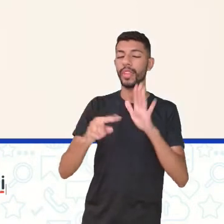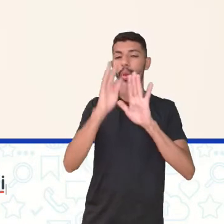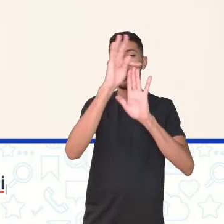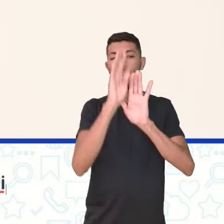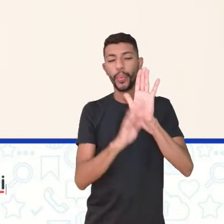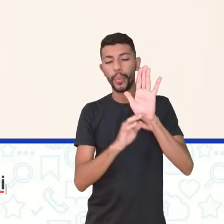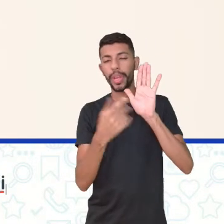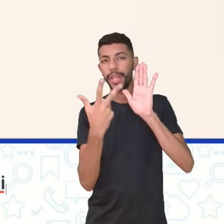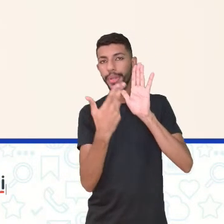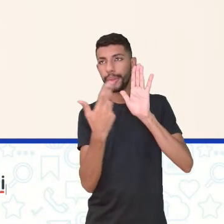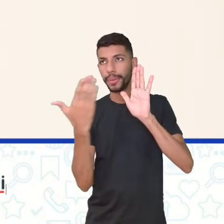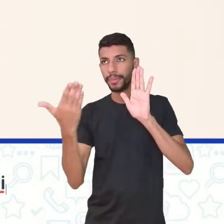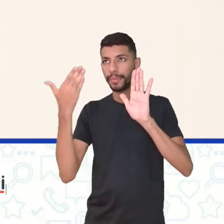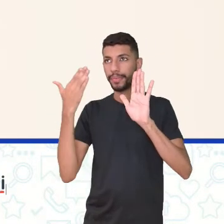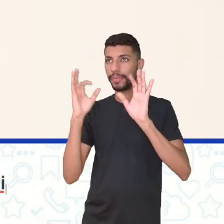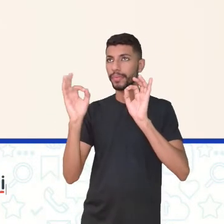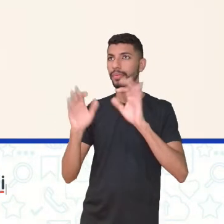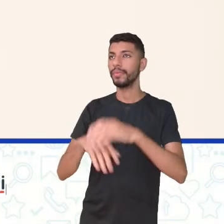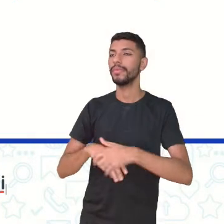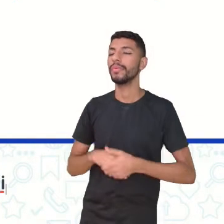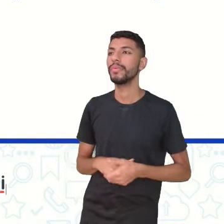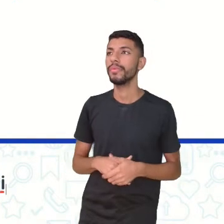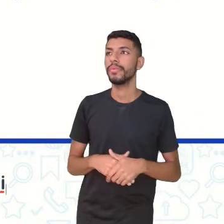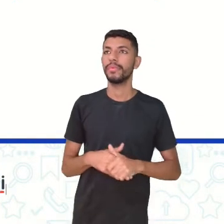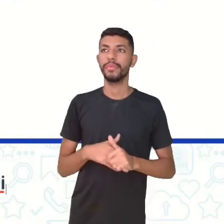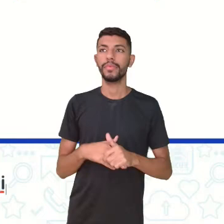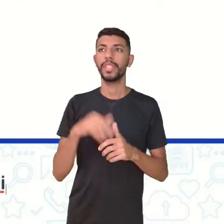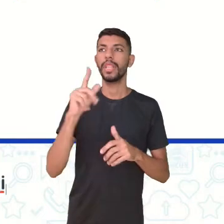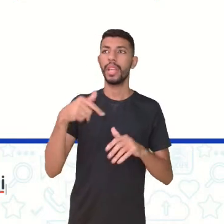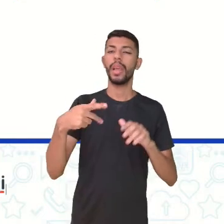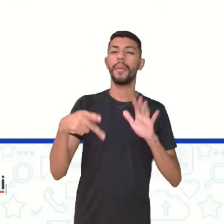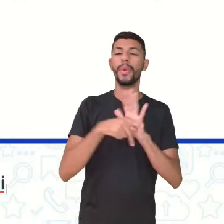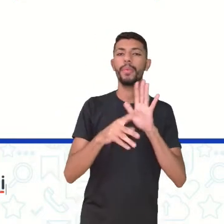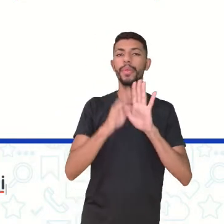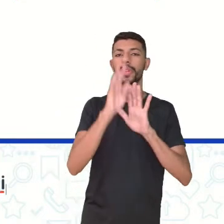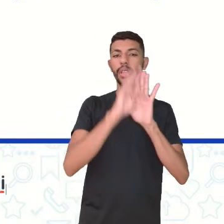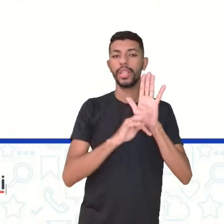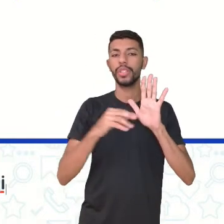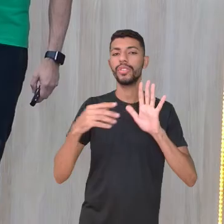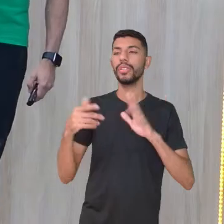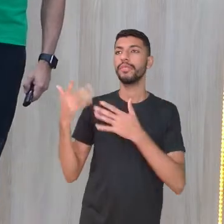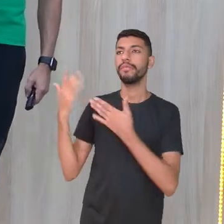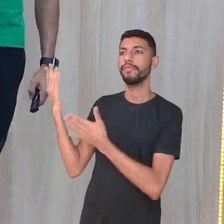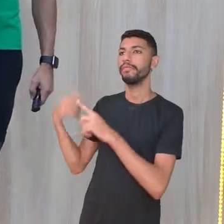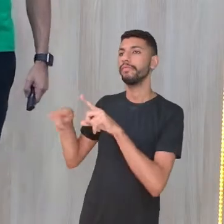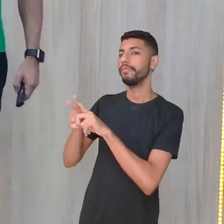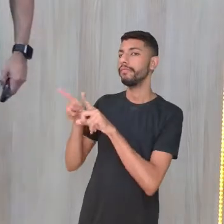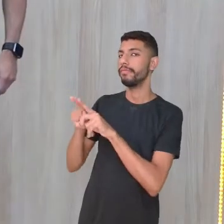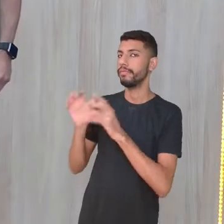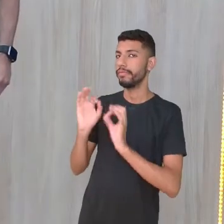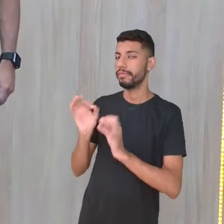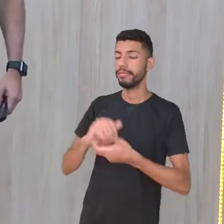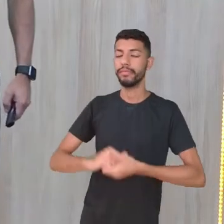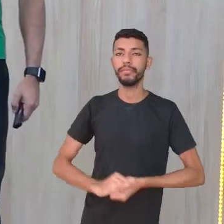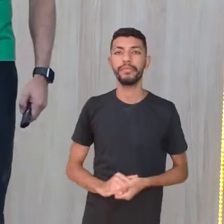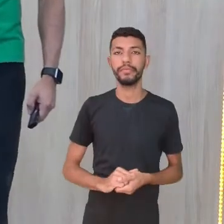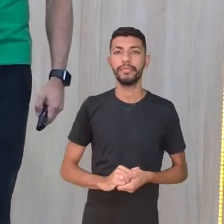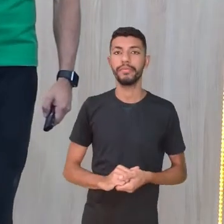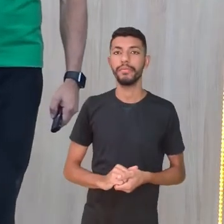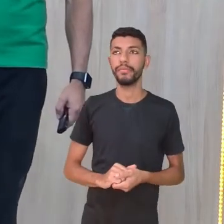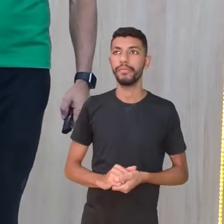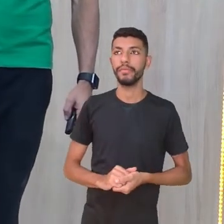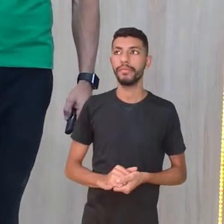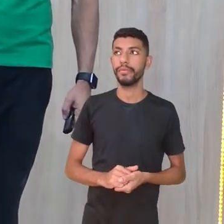textinho que está aqui, certo? Que é o mesmo textinho que está aqui também, beleza? Então, é o primeiro